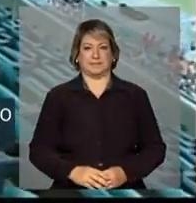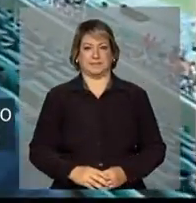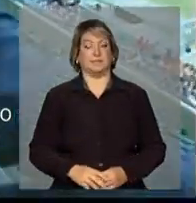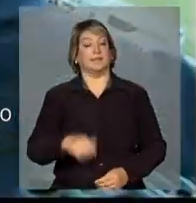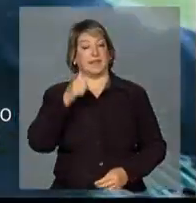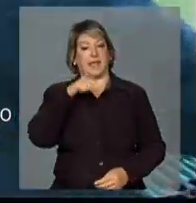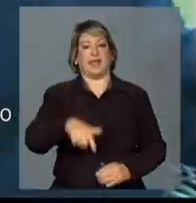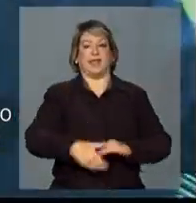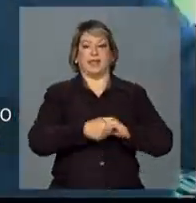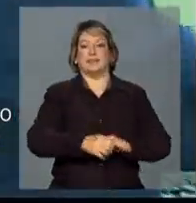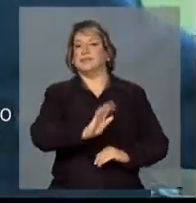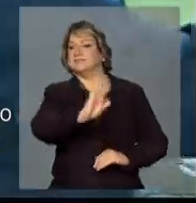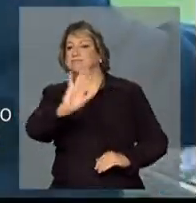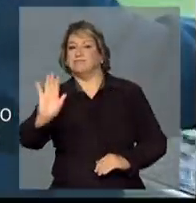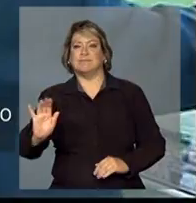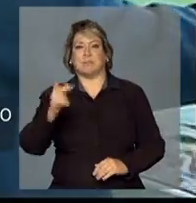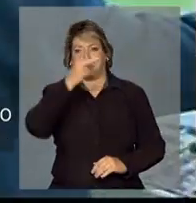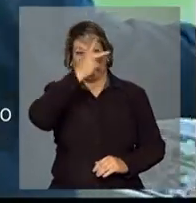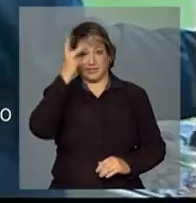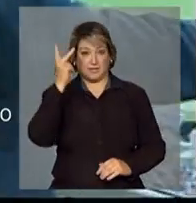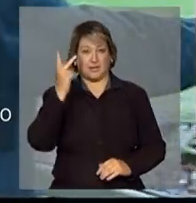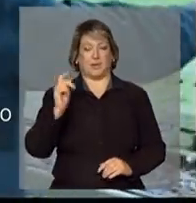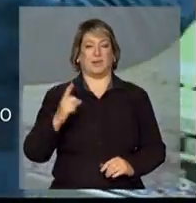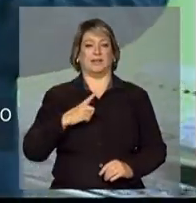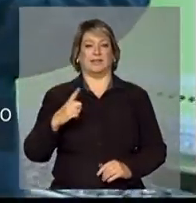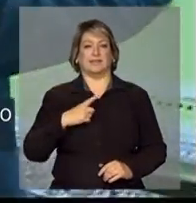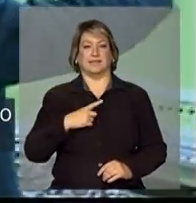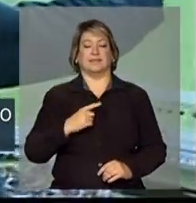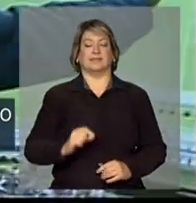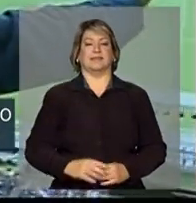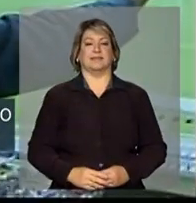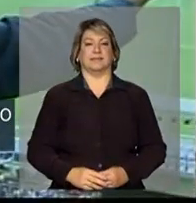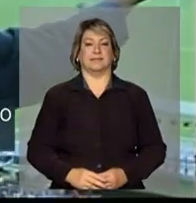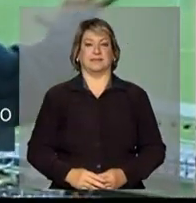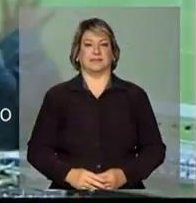Ela cumprimenta ali as pessoas.